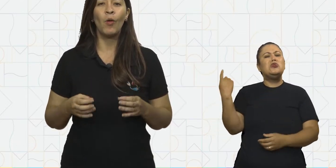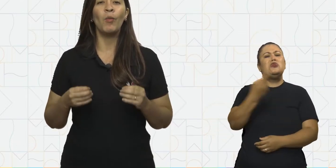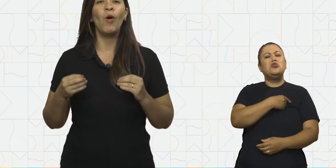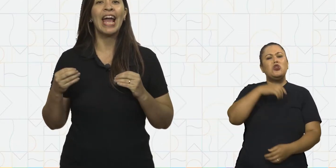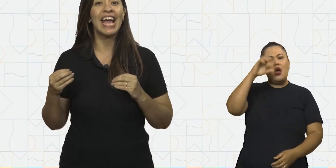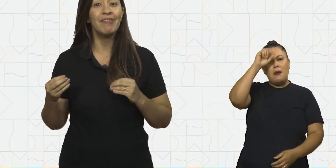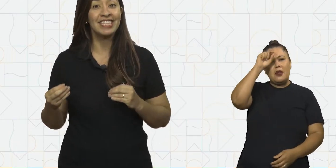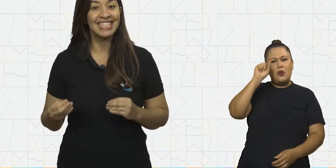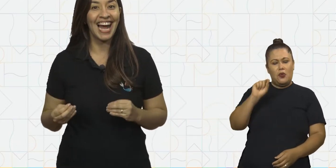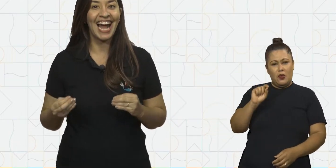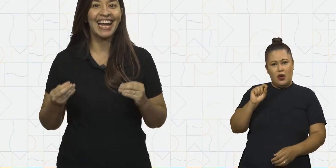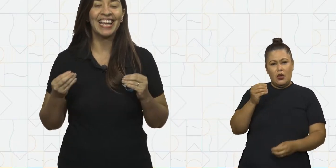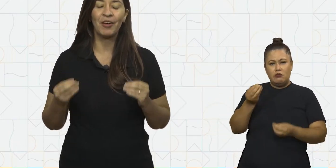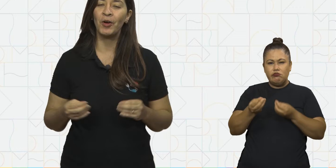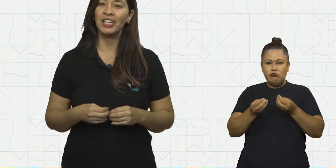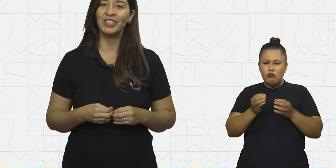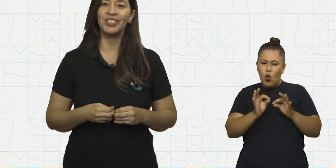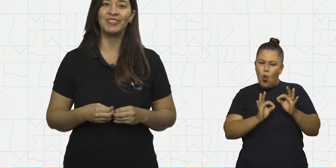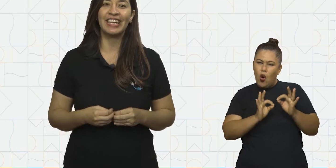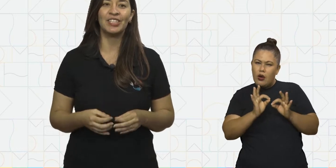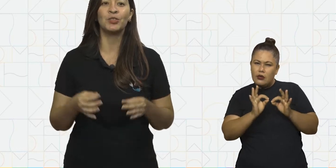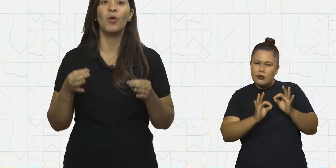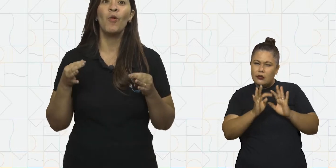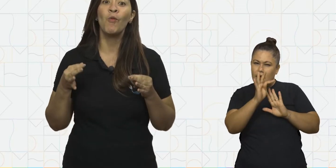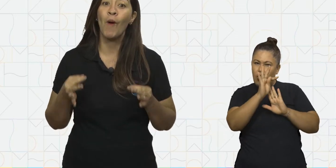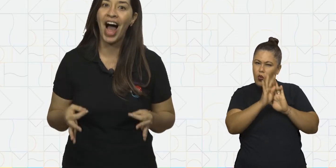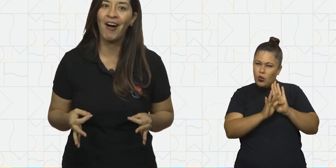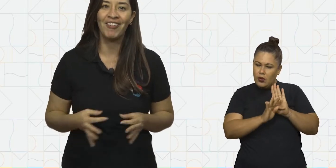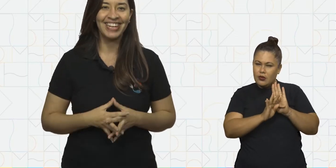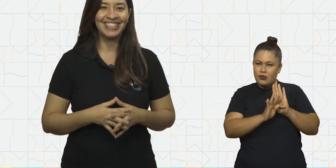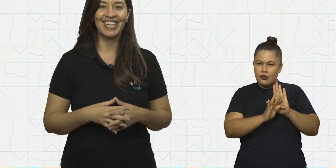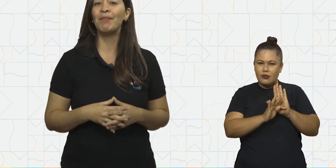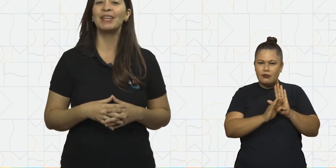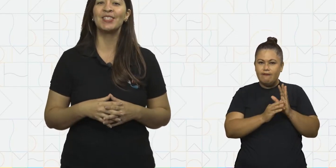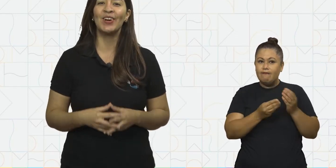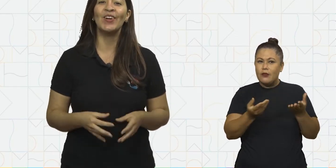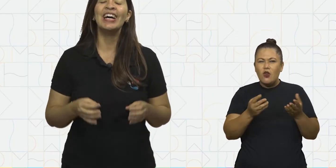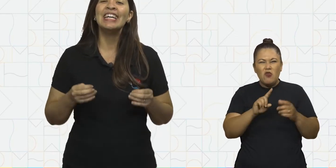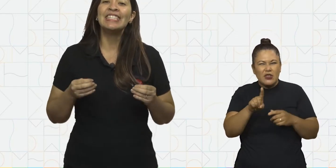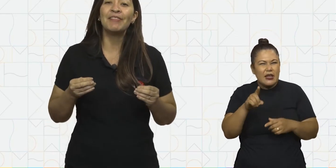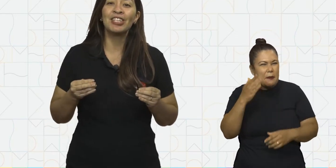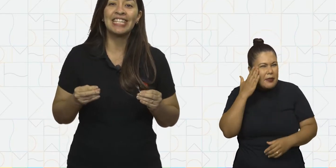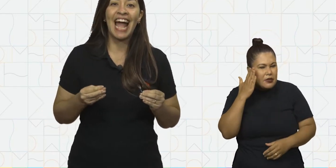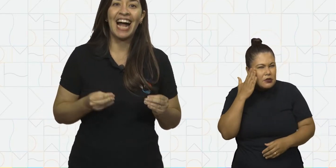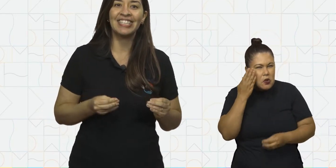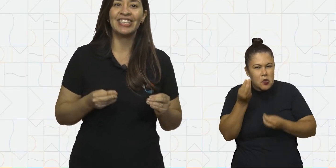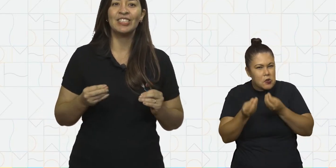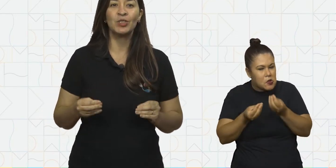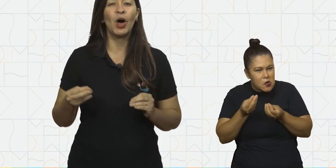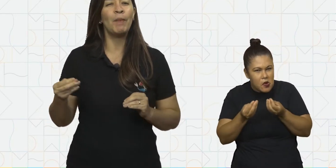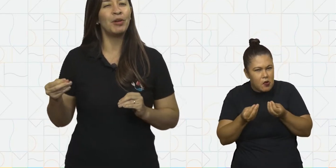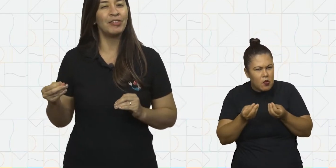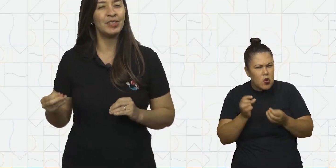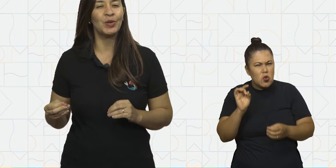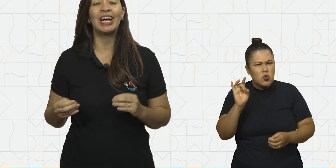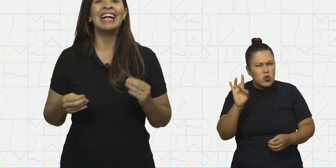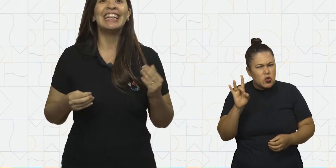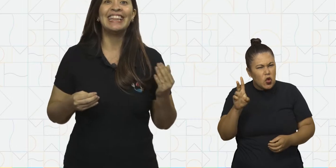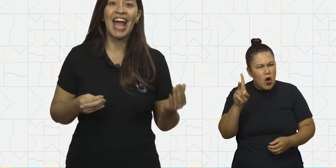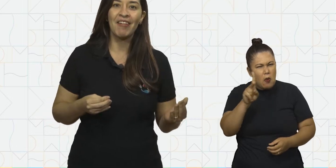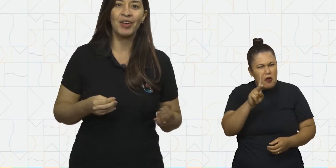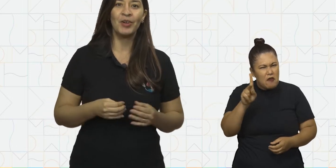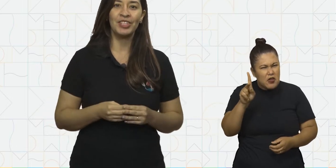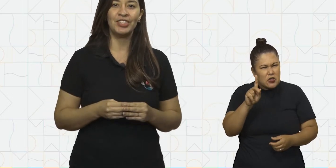aprender a como revisar e corrigir um texto. Uau! Já pensou? Se você acha que só a